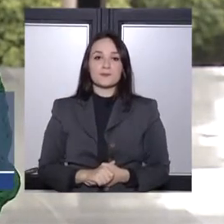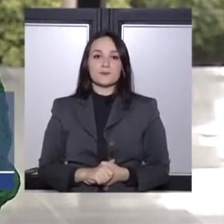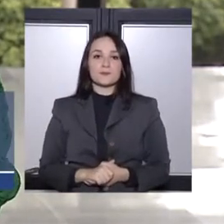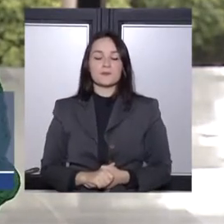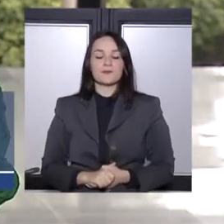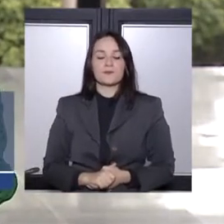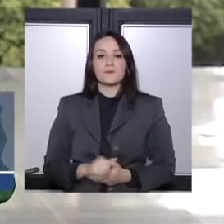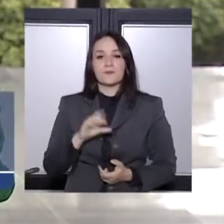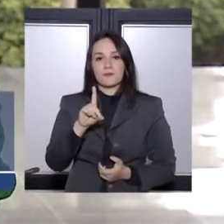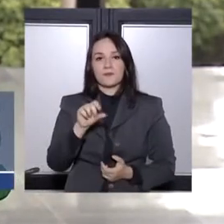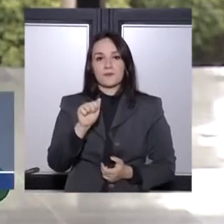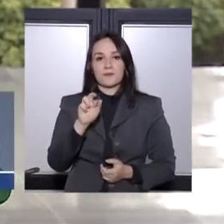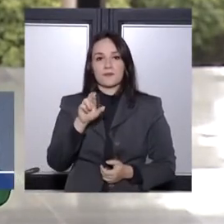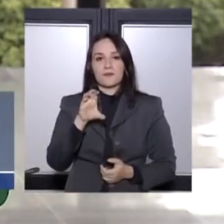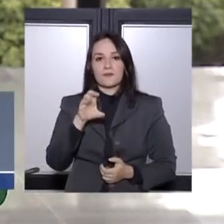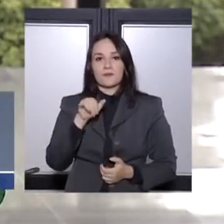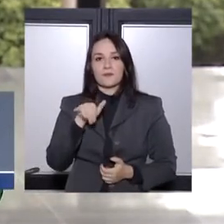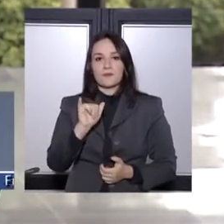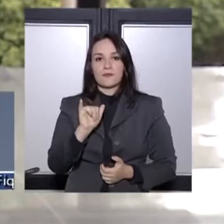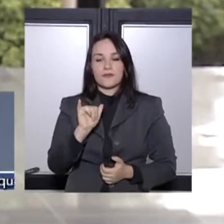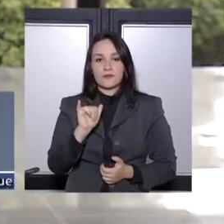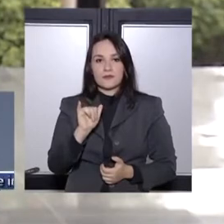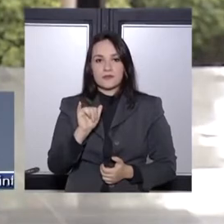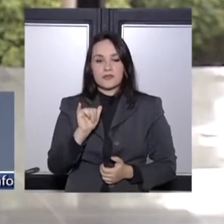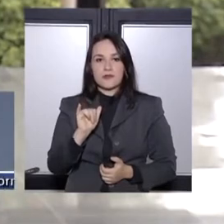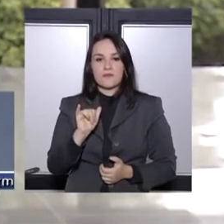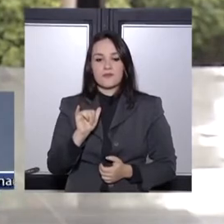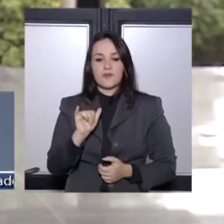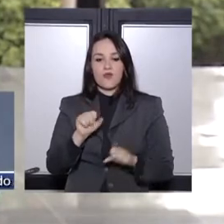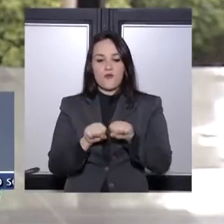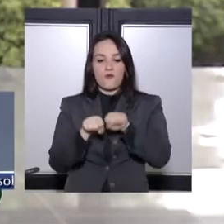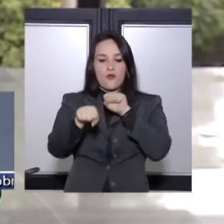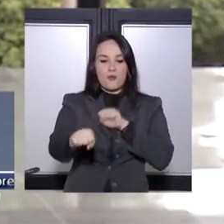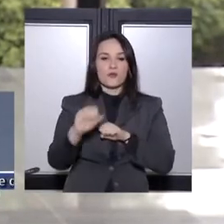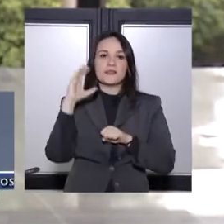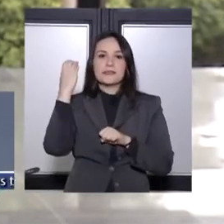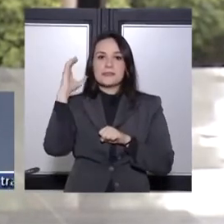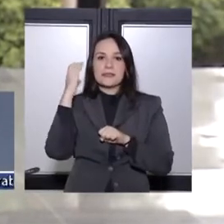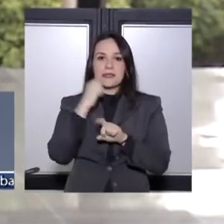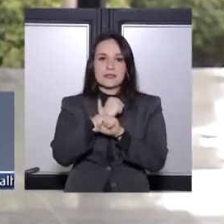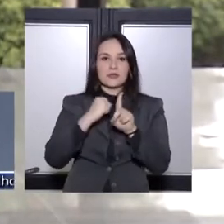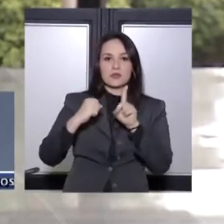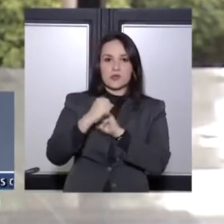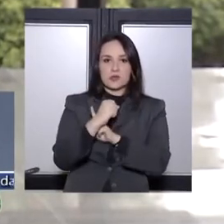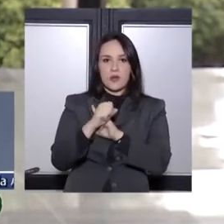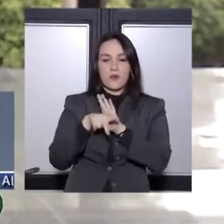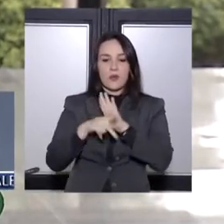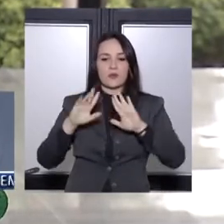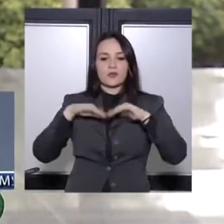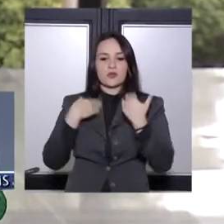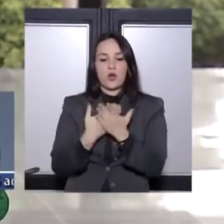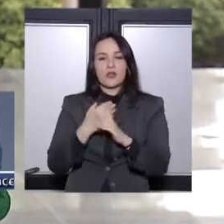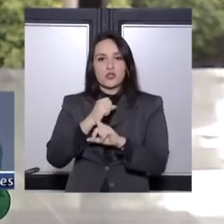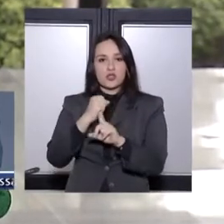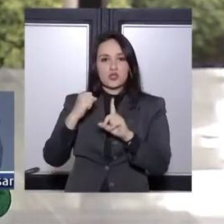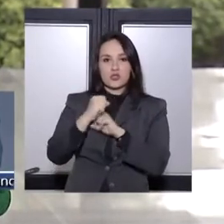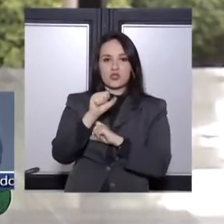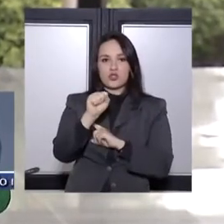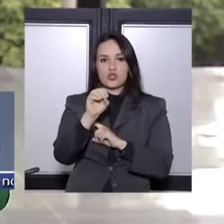Darcy Ribeiro, ele se formou em Ciências Sociais pela Escola de Sociologia e Política de São Paulo,